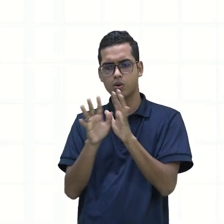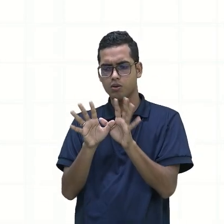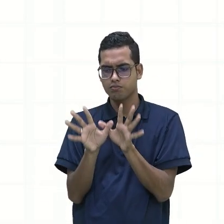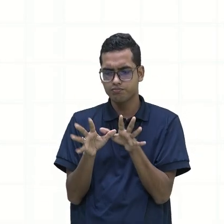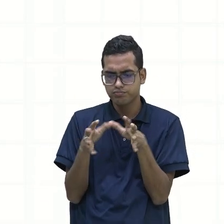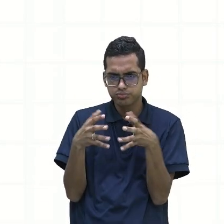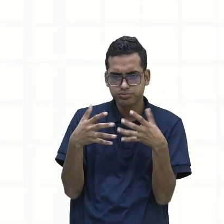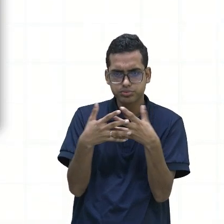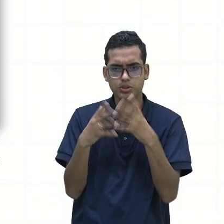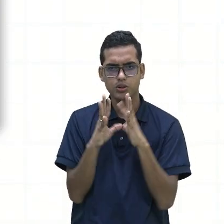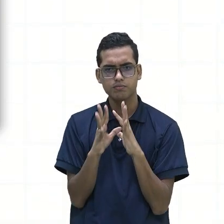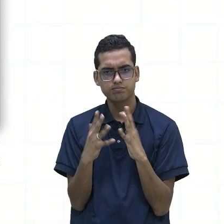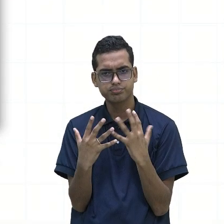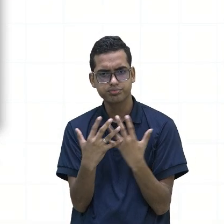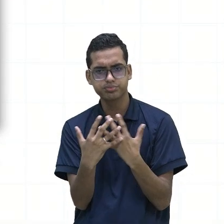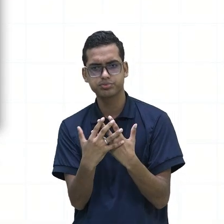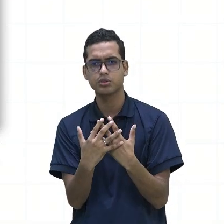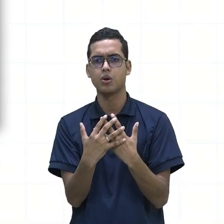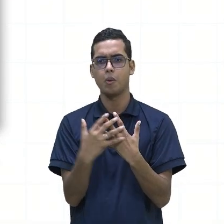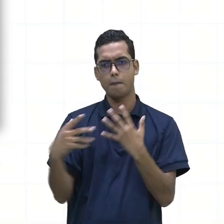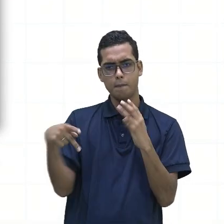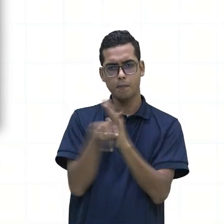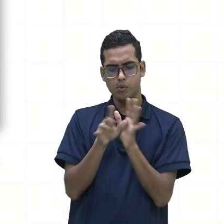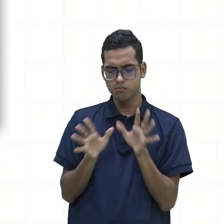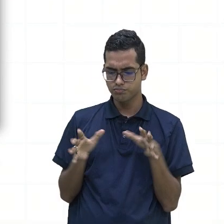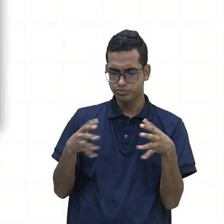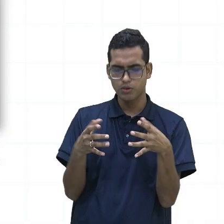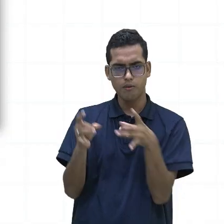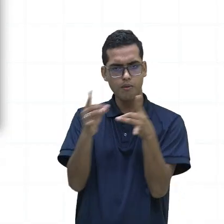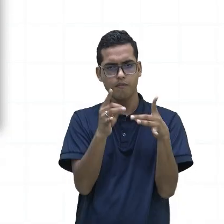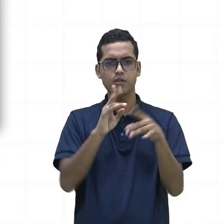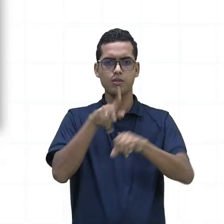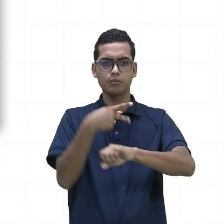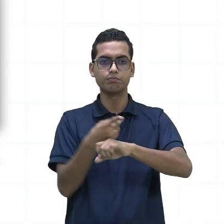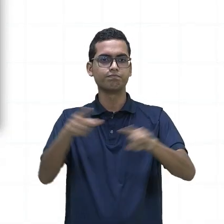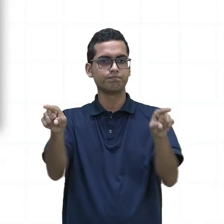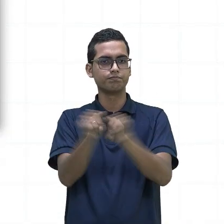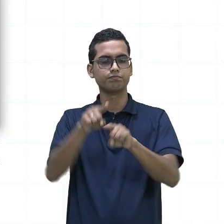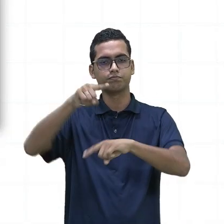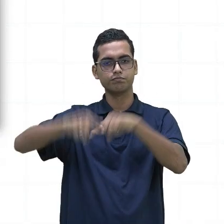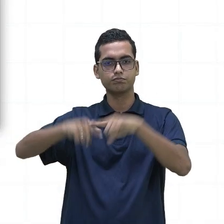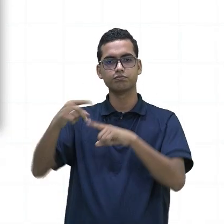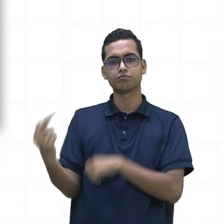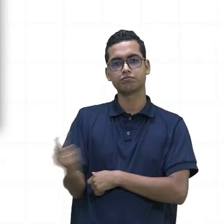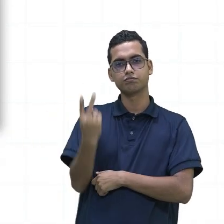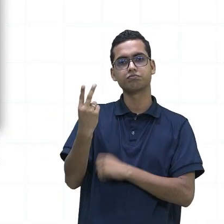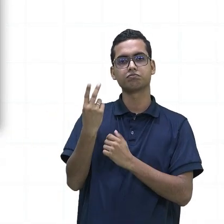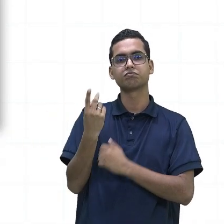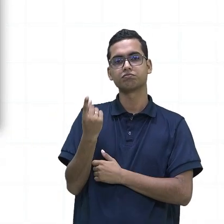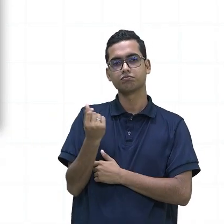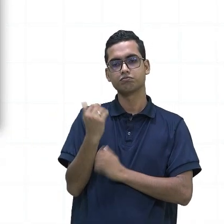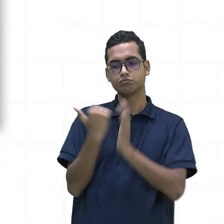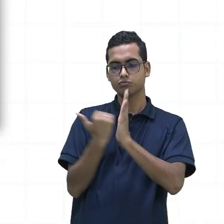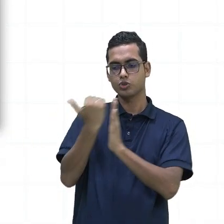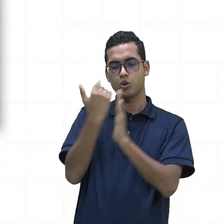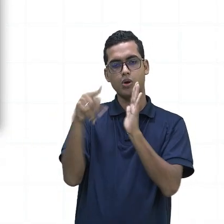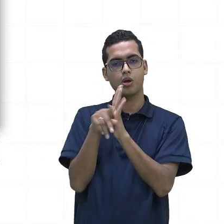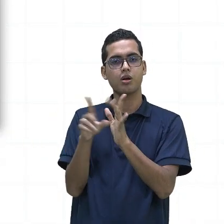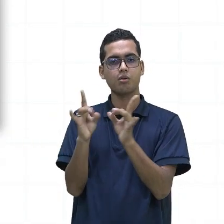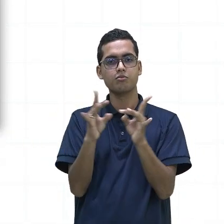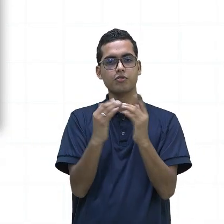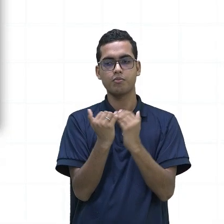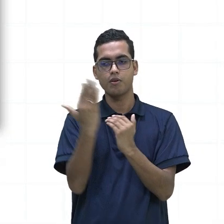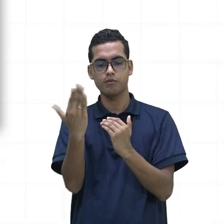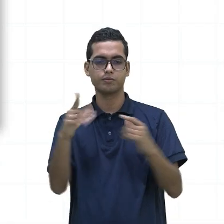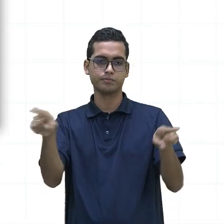Então, esses produtos eles têm um grande valor de exportação. Castanha do Brasil, por